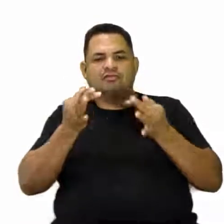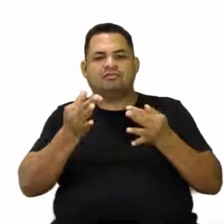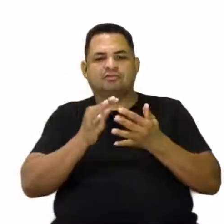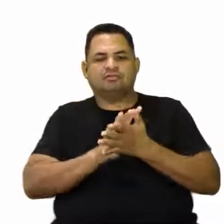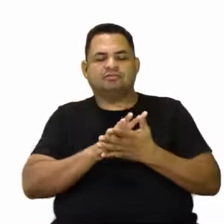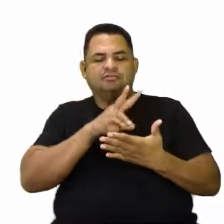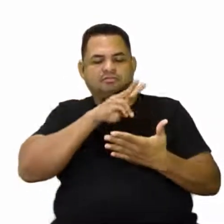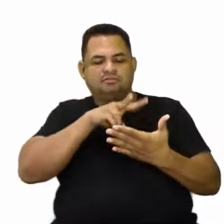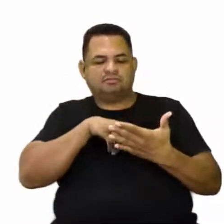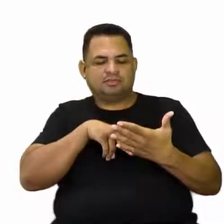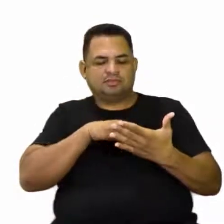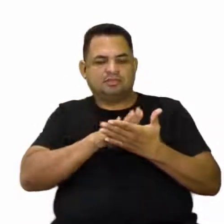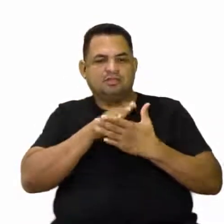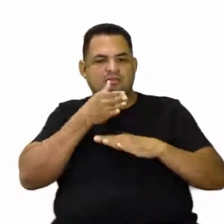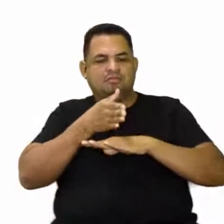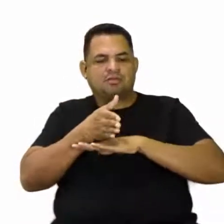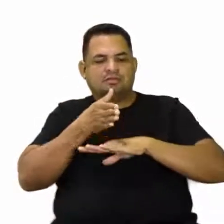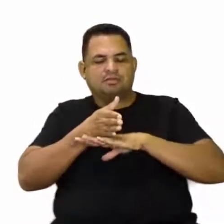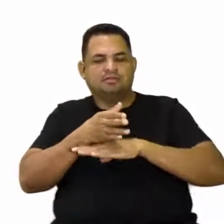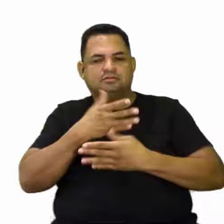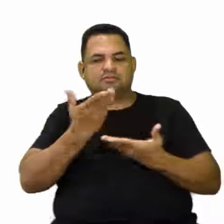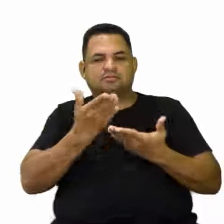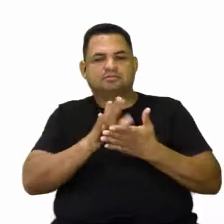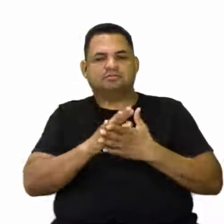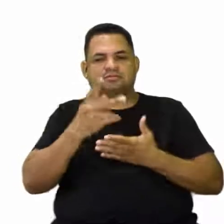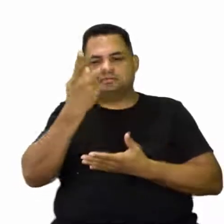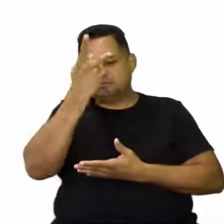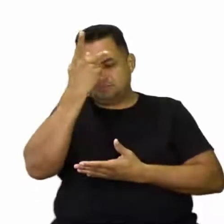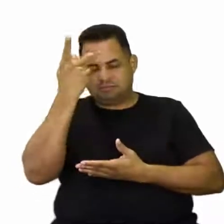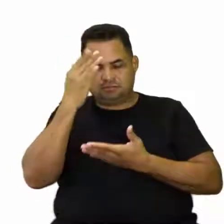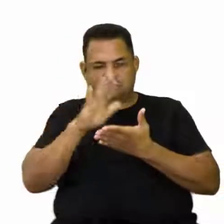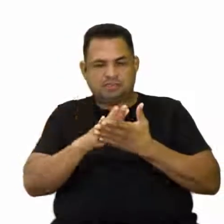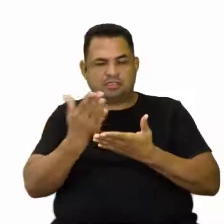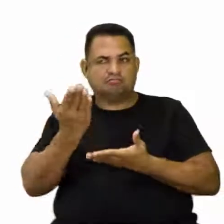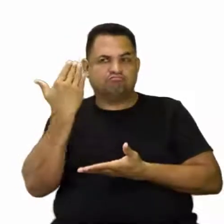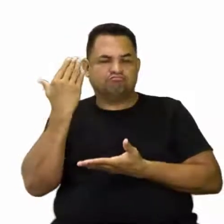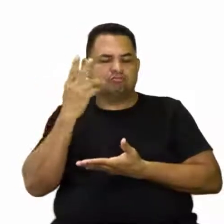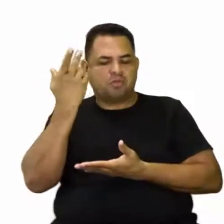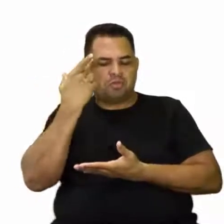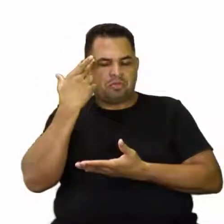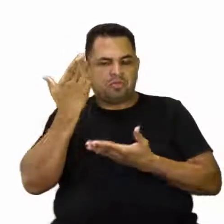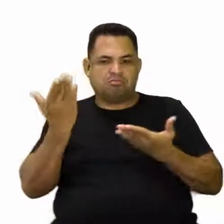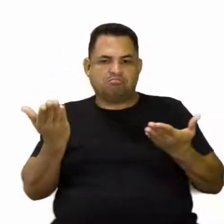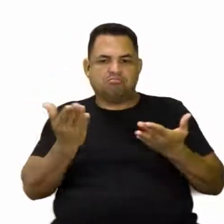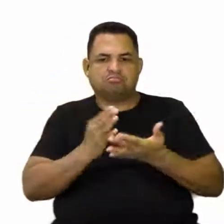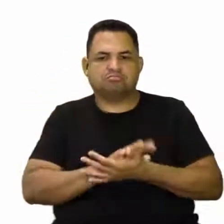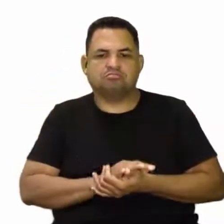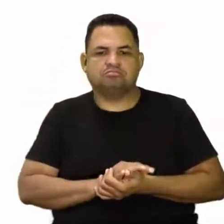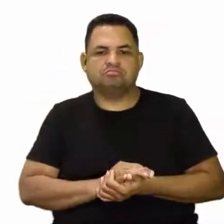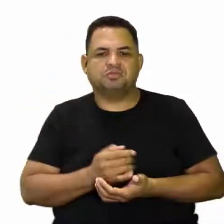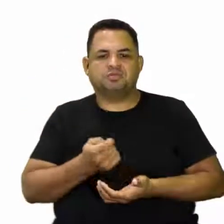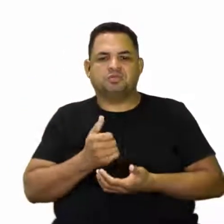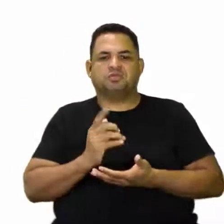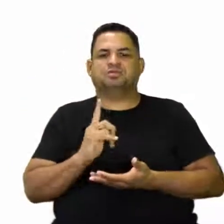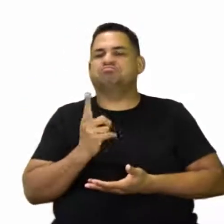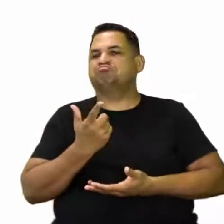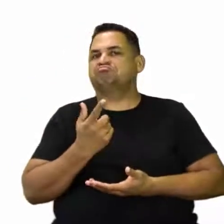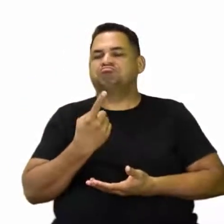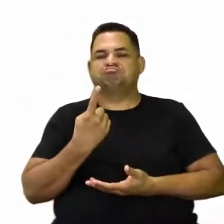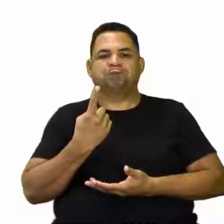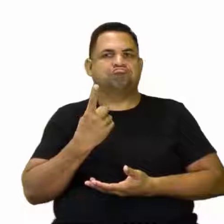Gente é um leitor participante, que era comum naquela época. Hoje em dia, você quase não vê esse tipo